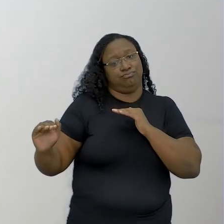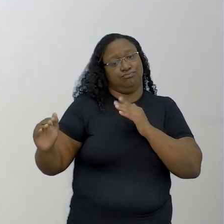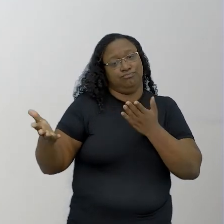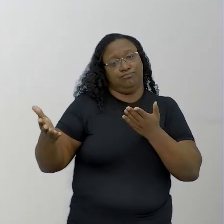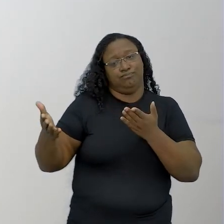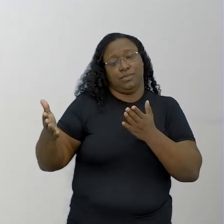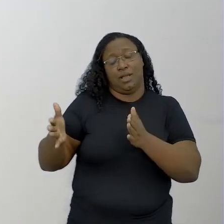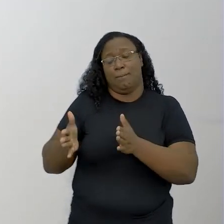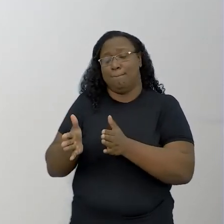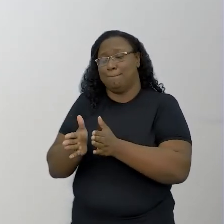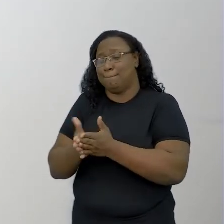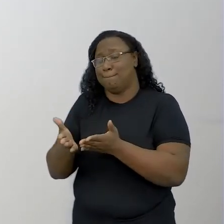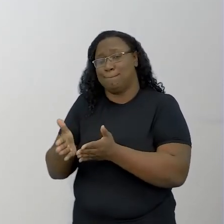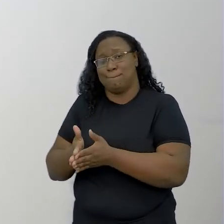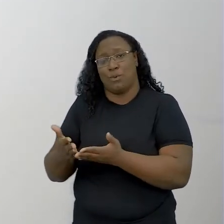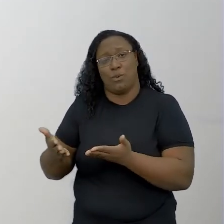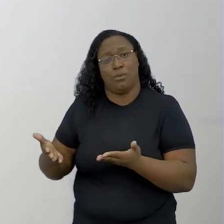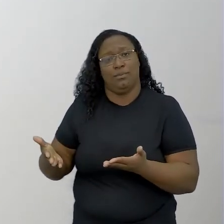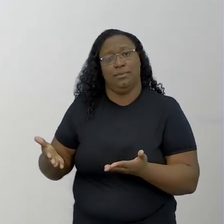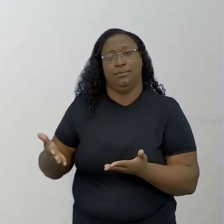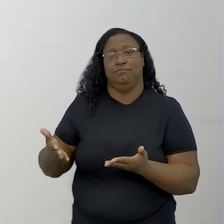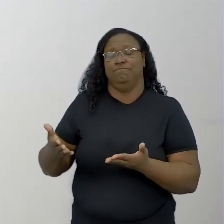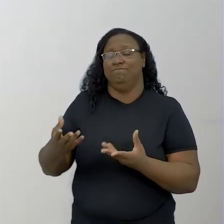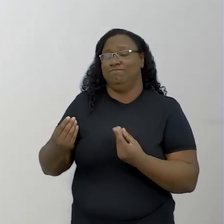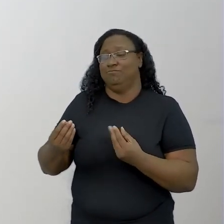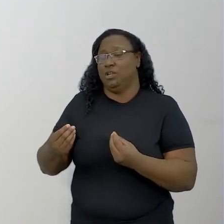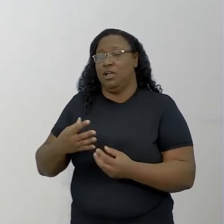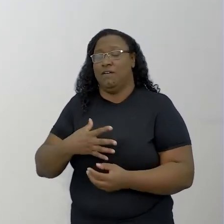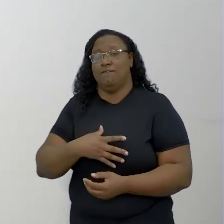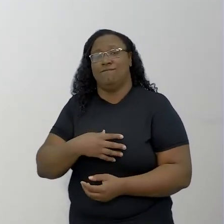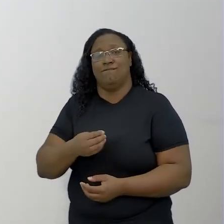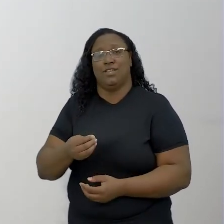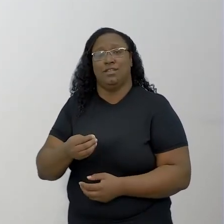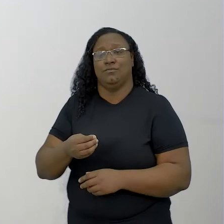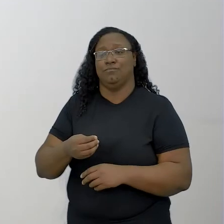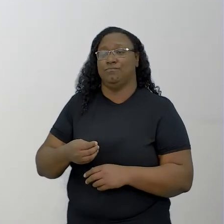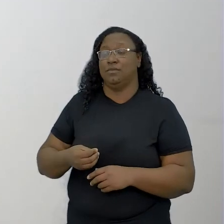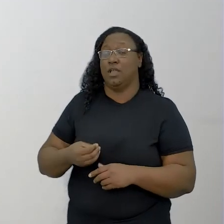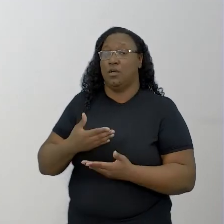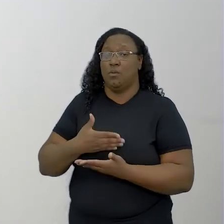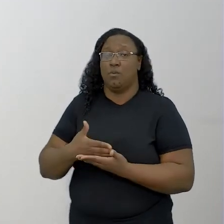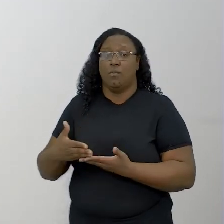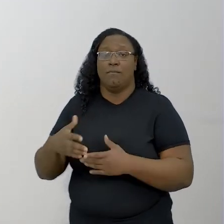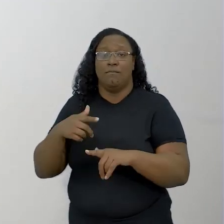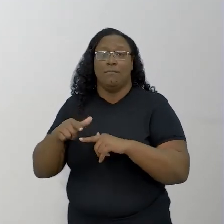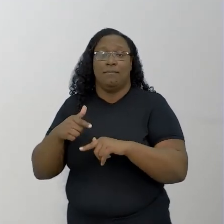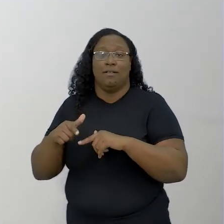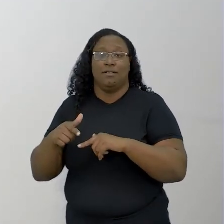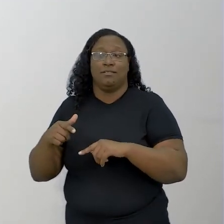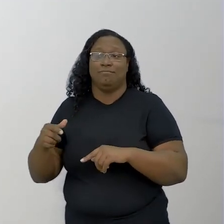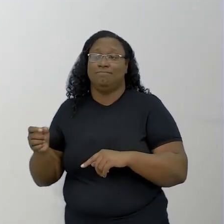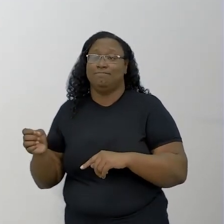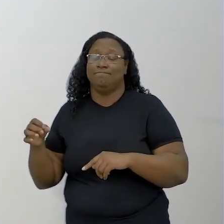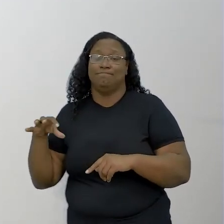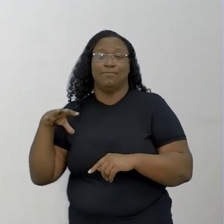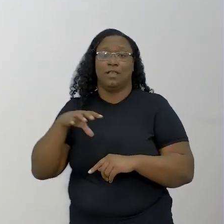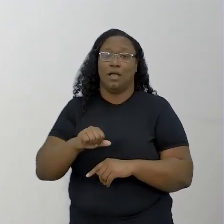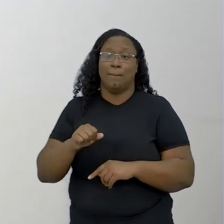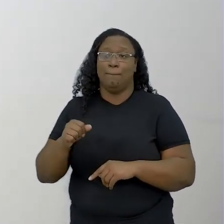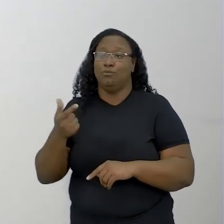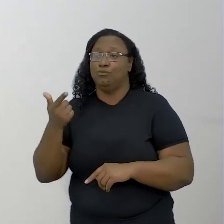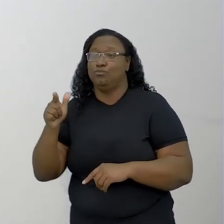muito pobres, muitas vezes têm muito filho, esses filhos começam a trabalhar muito cedo, não têm acesso a estudo,